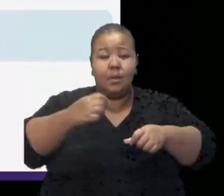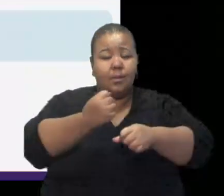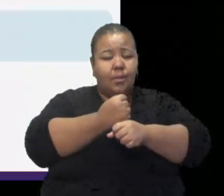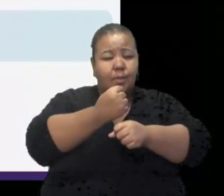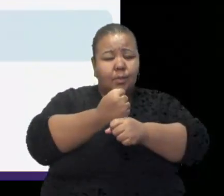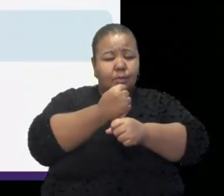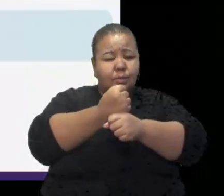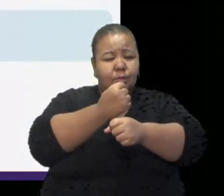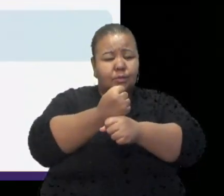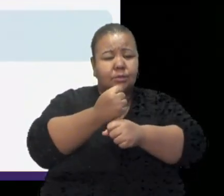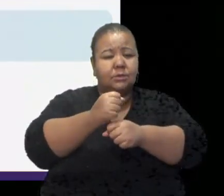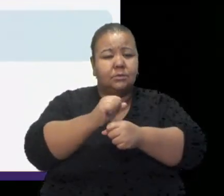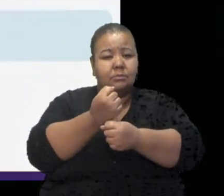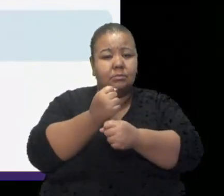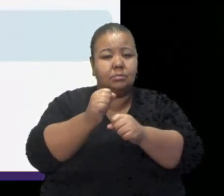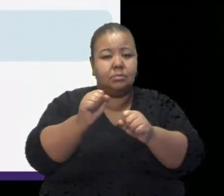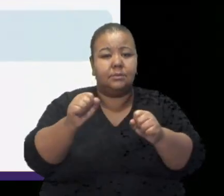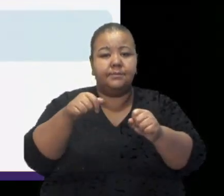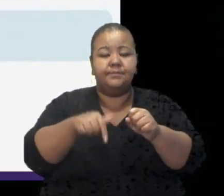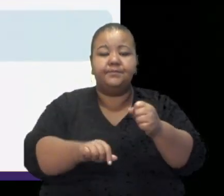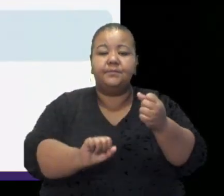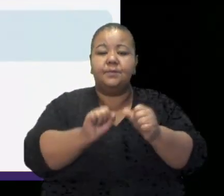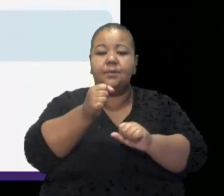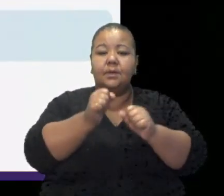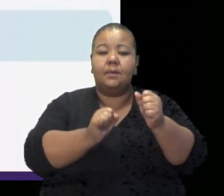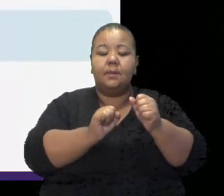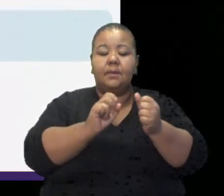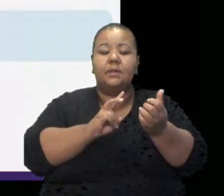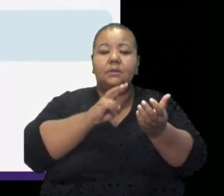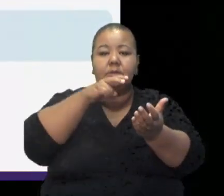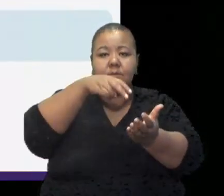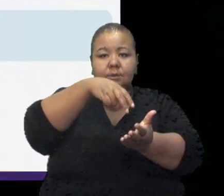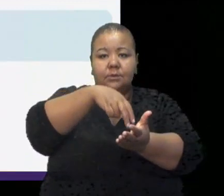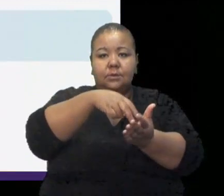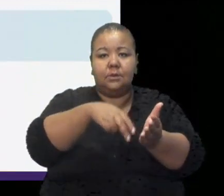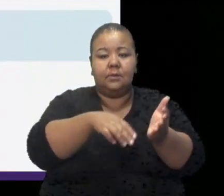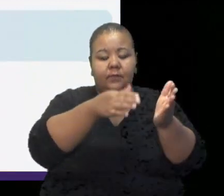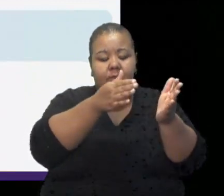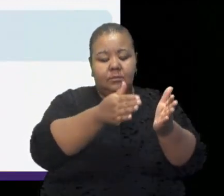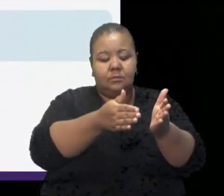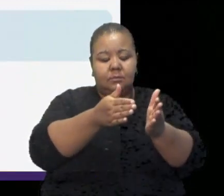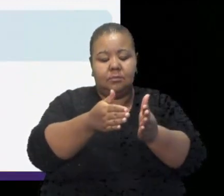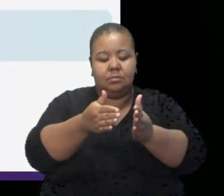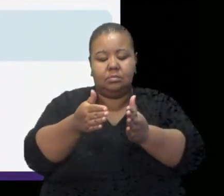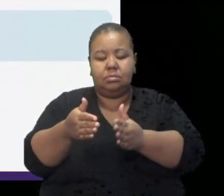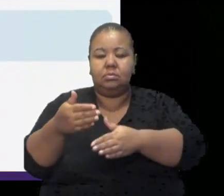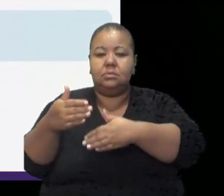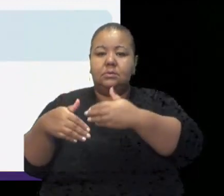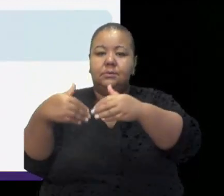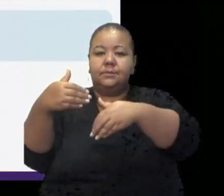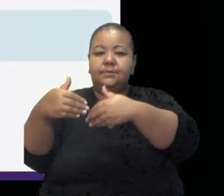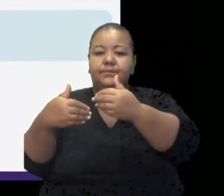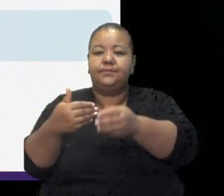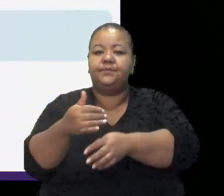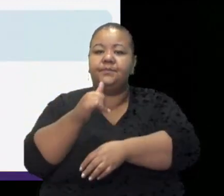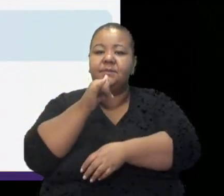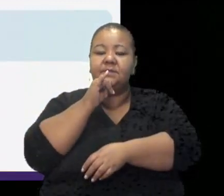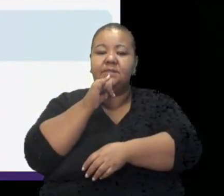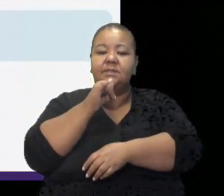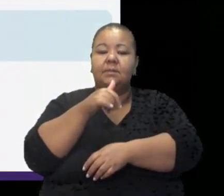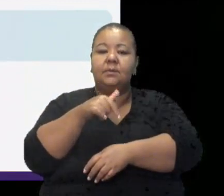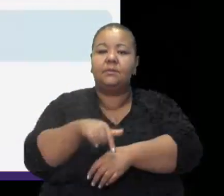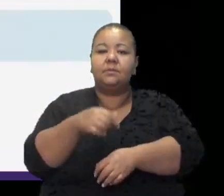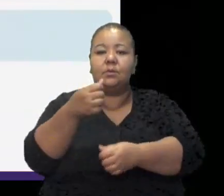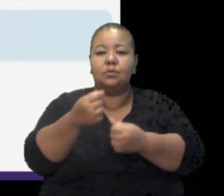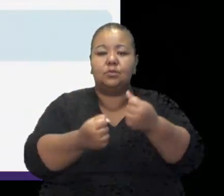com equipamentos dedicados, posicionados na sequência do processo. Então a gente usa aqui como exemplo a linha de montagem